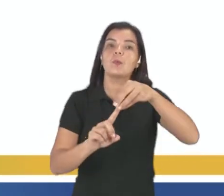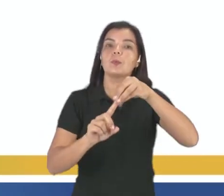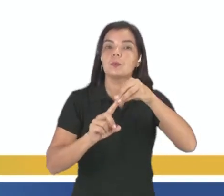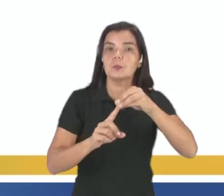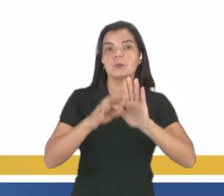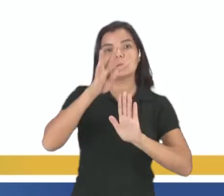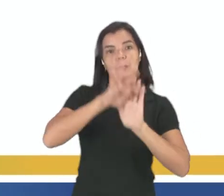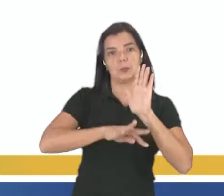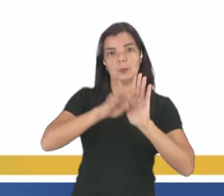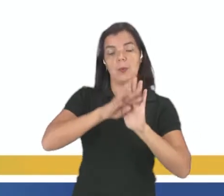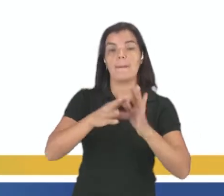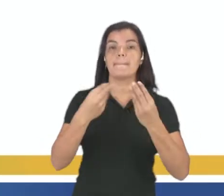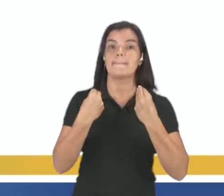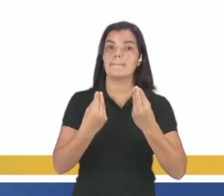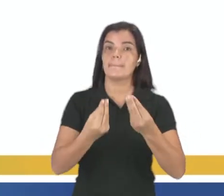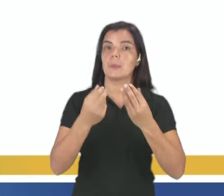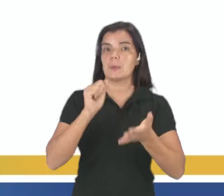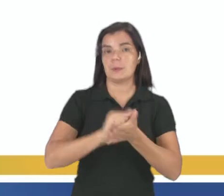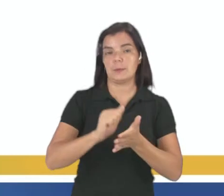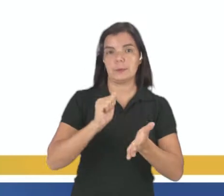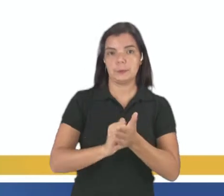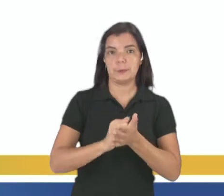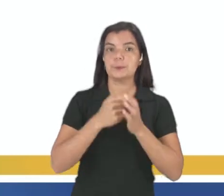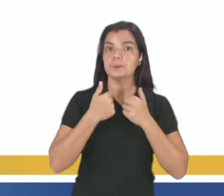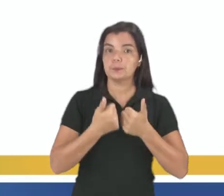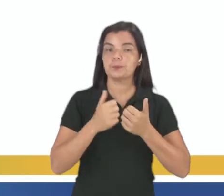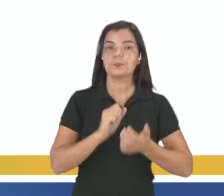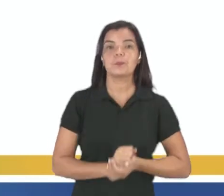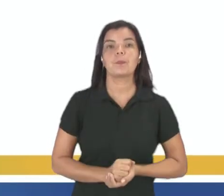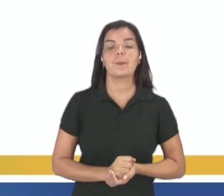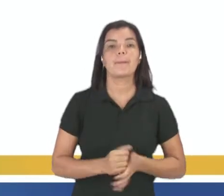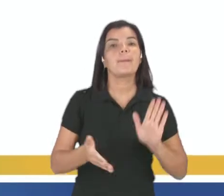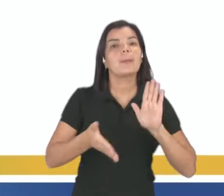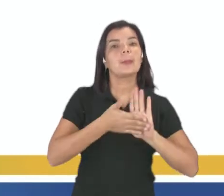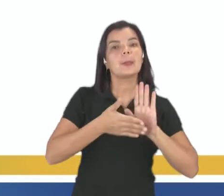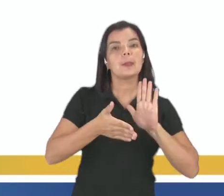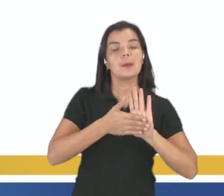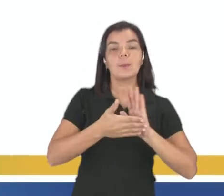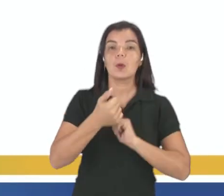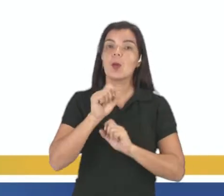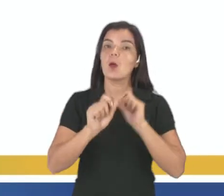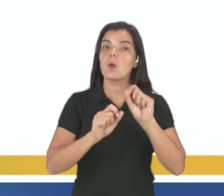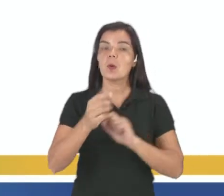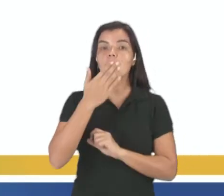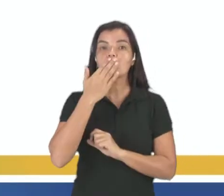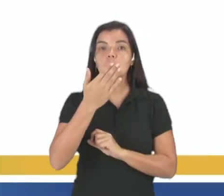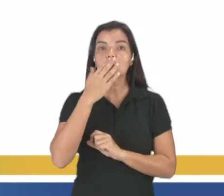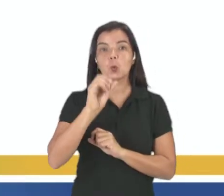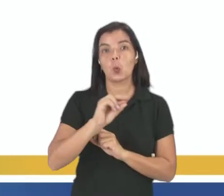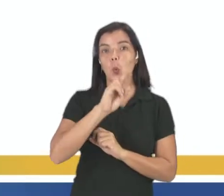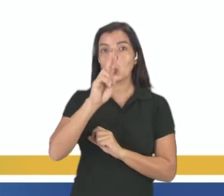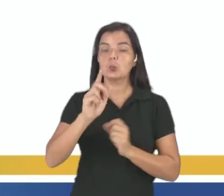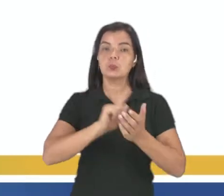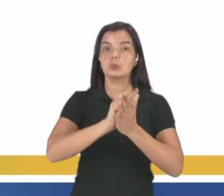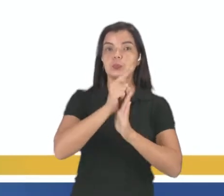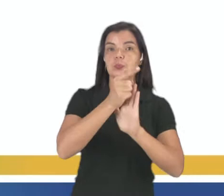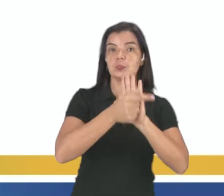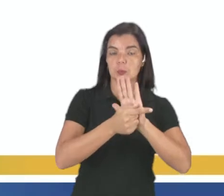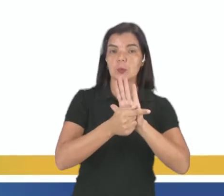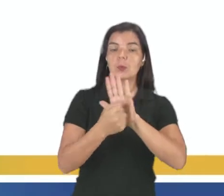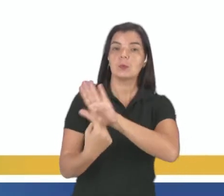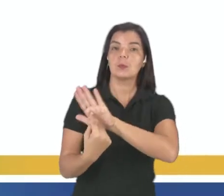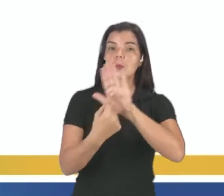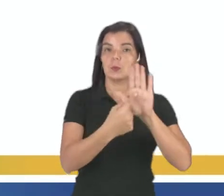desse texto? Para que ele foi escrito, tá? Esse propósito é o tipo ou o gênero que